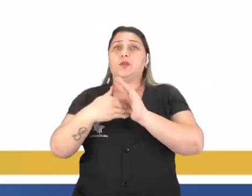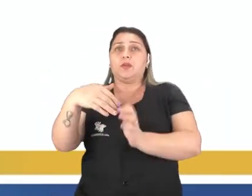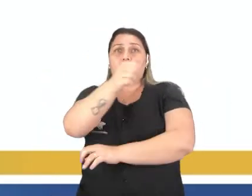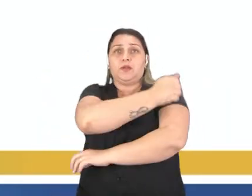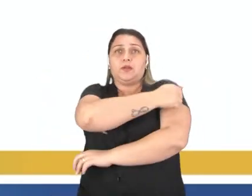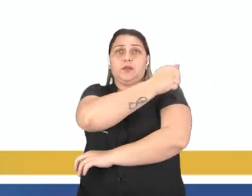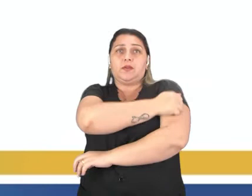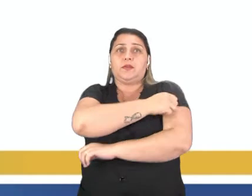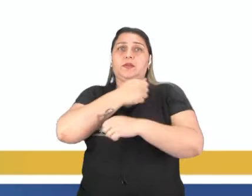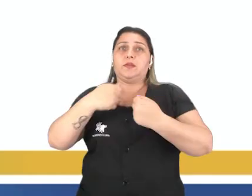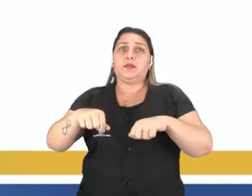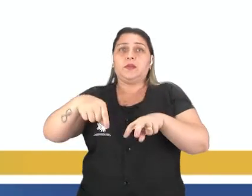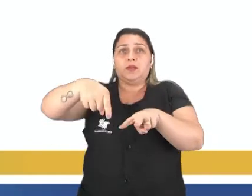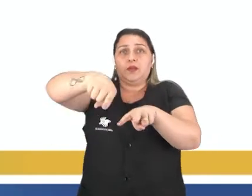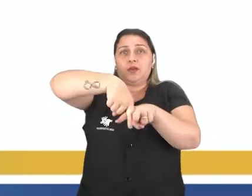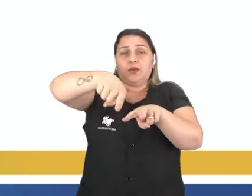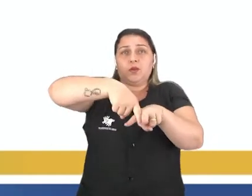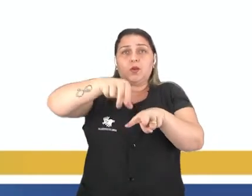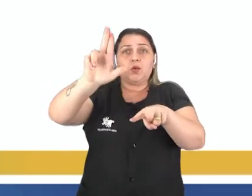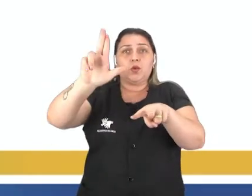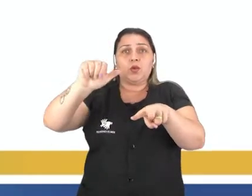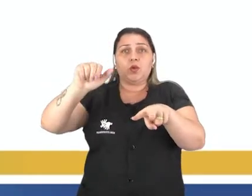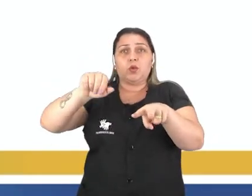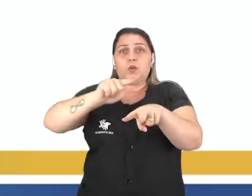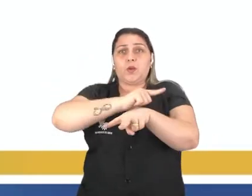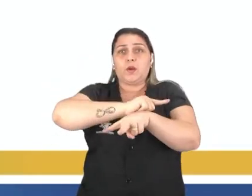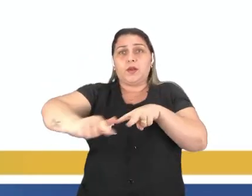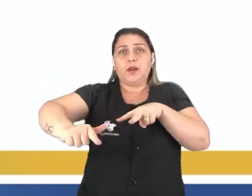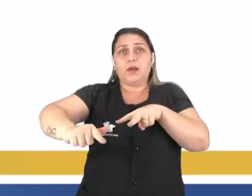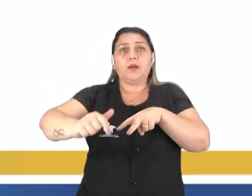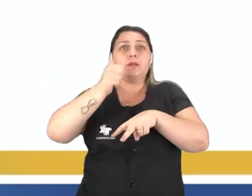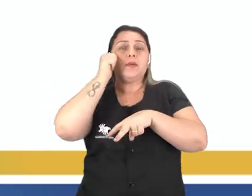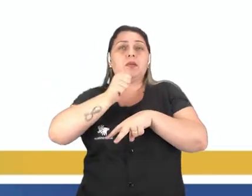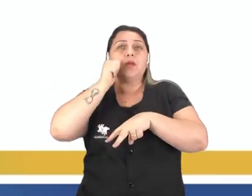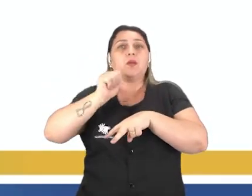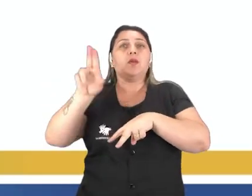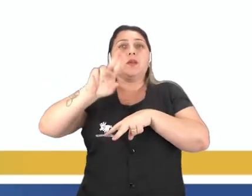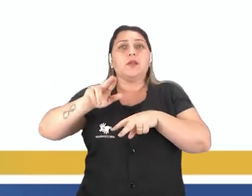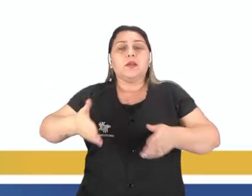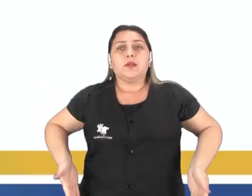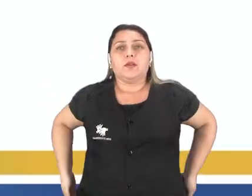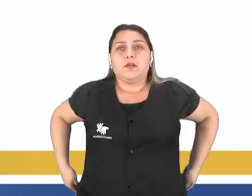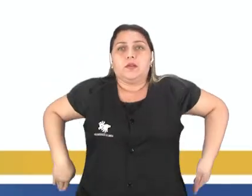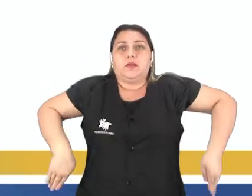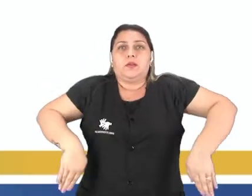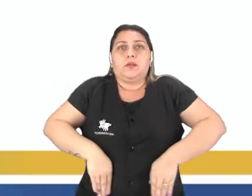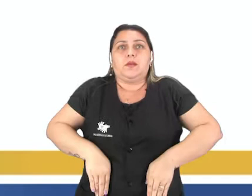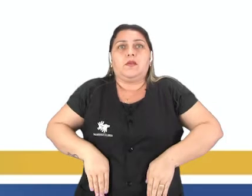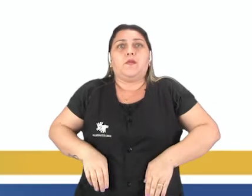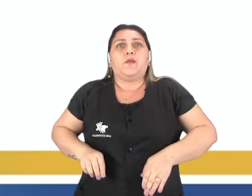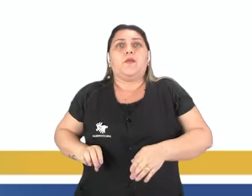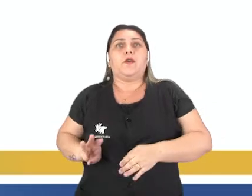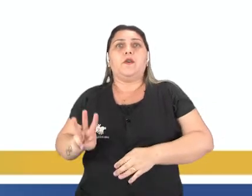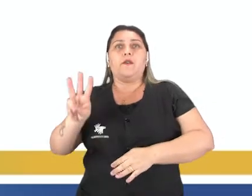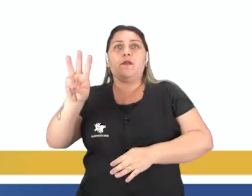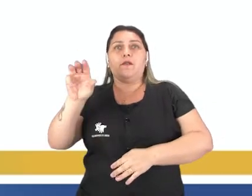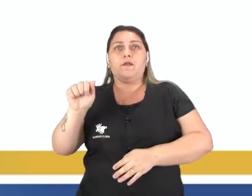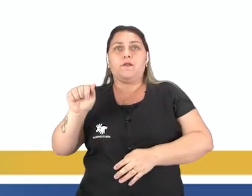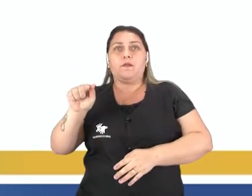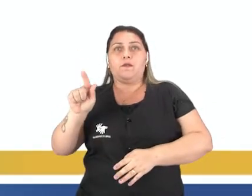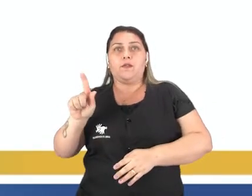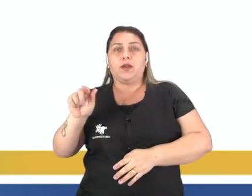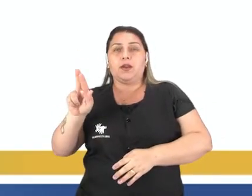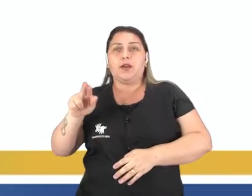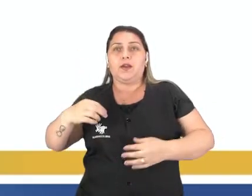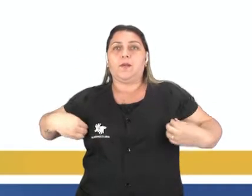estar com os chinelos e nunca descalços. E as meninas devem usar por baixo do wagi uma blusa branca,